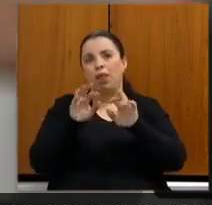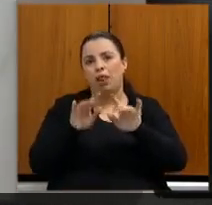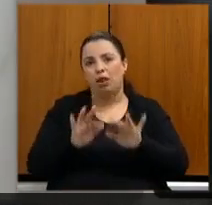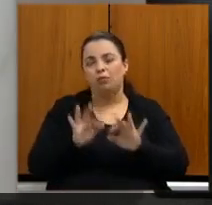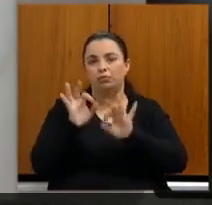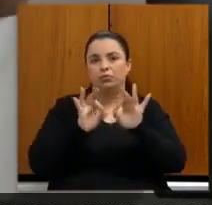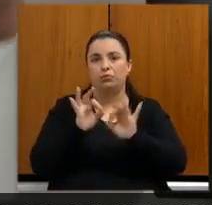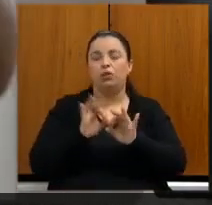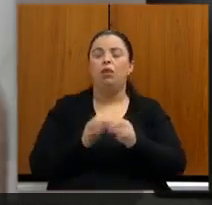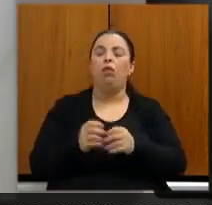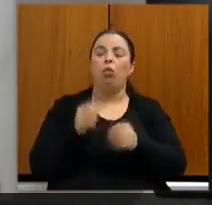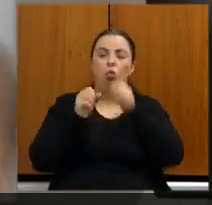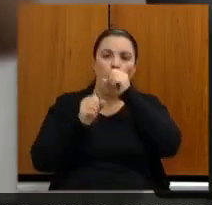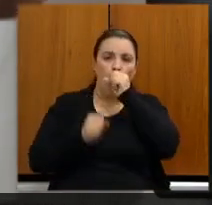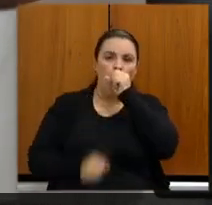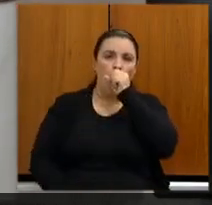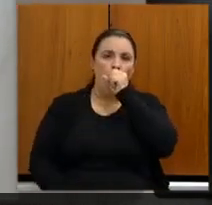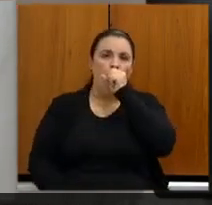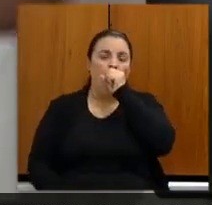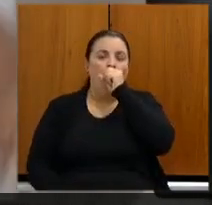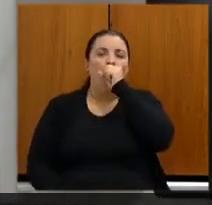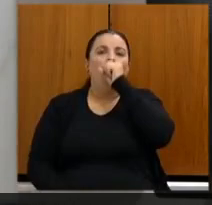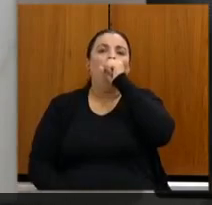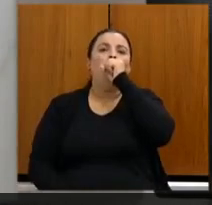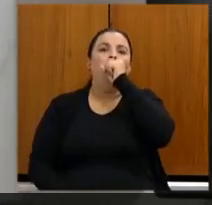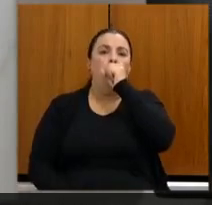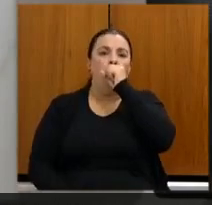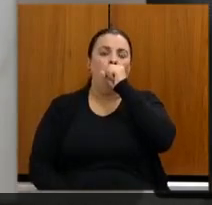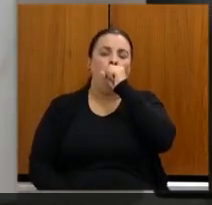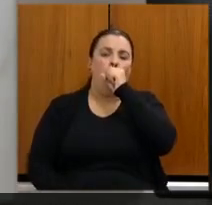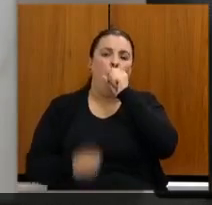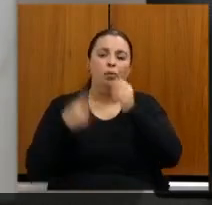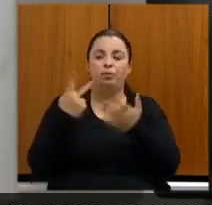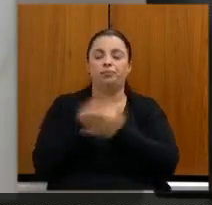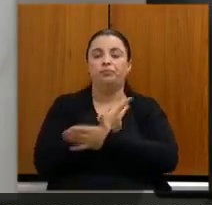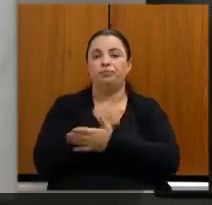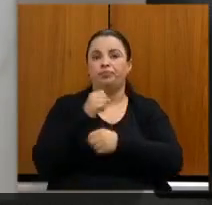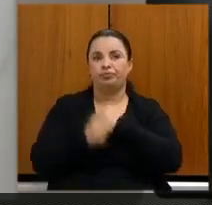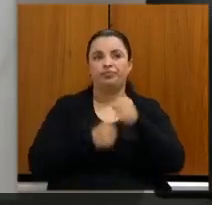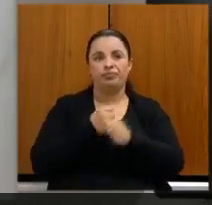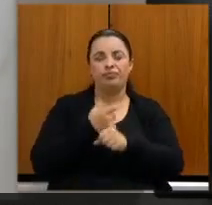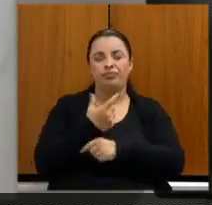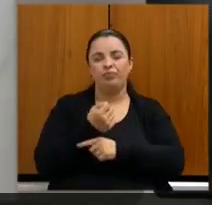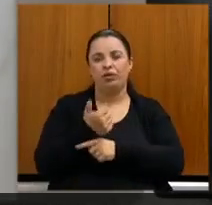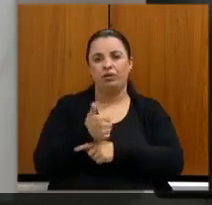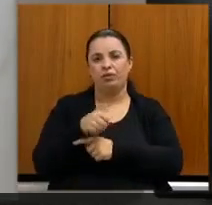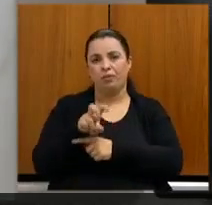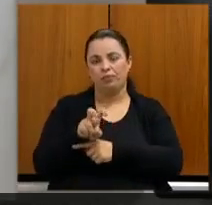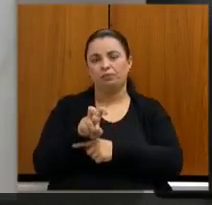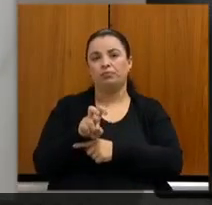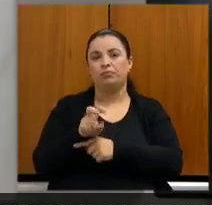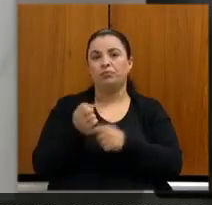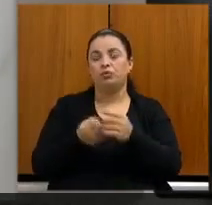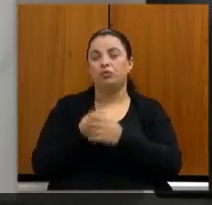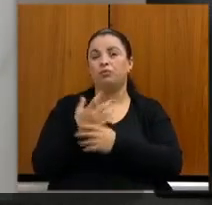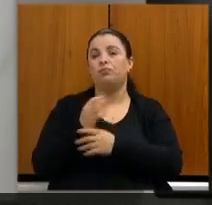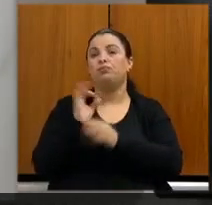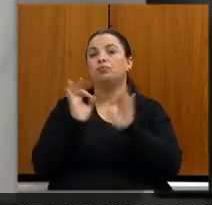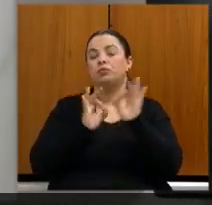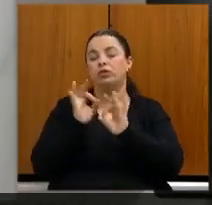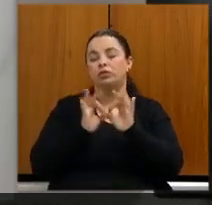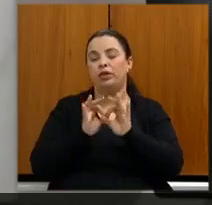negociação e de lá para cá centenas de casos de